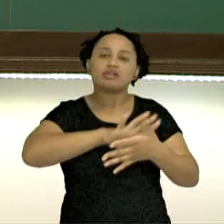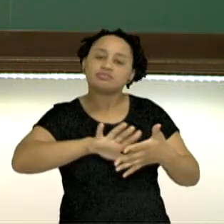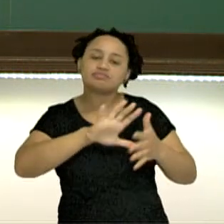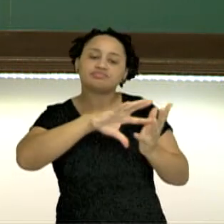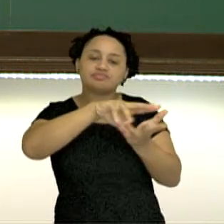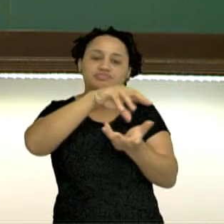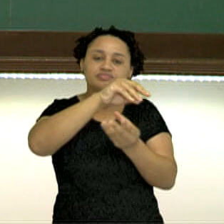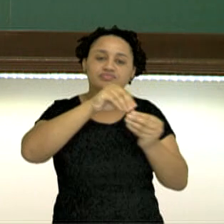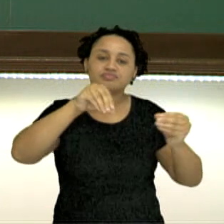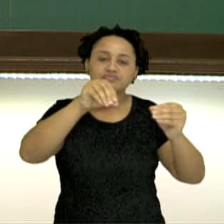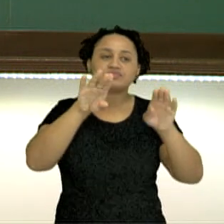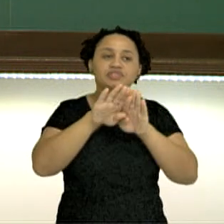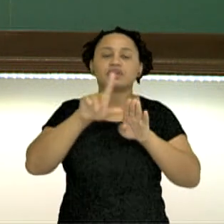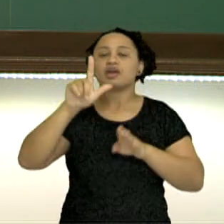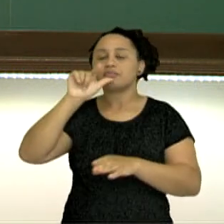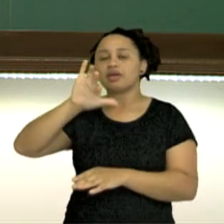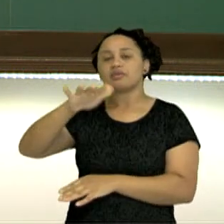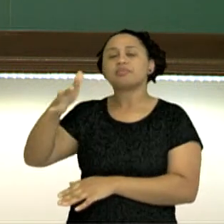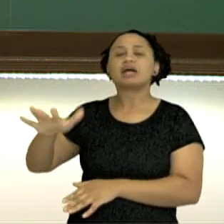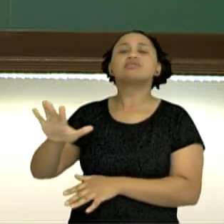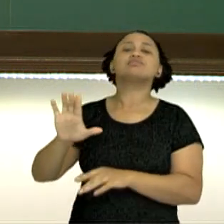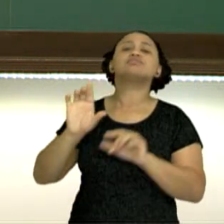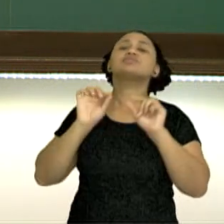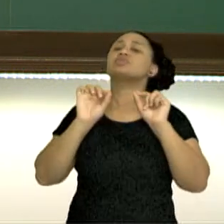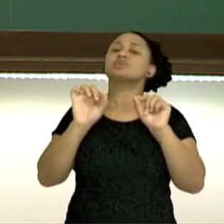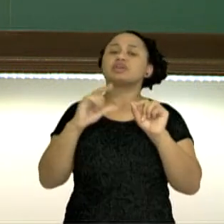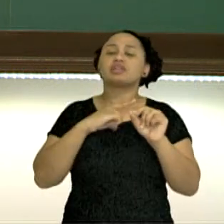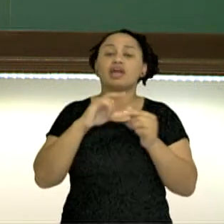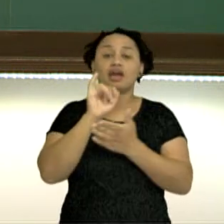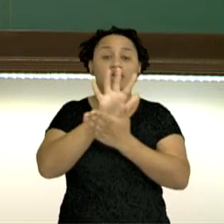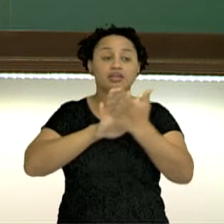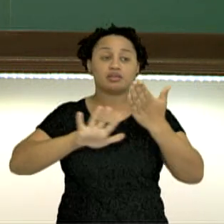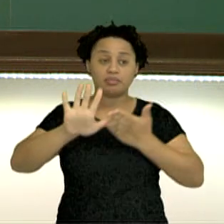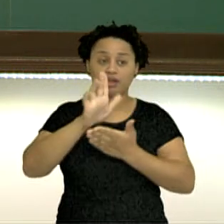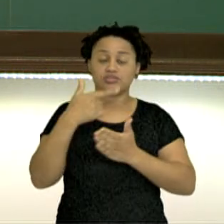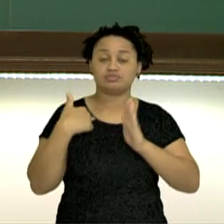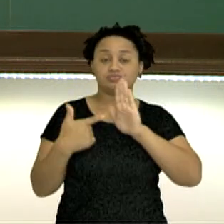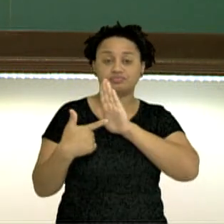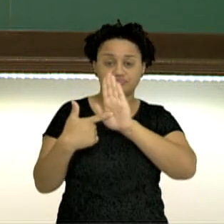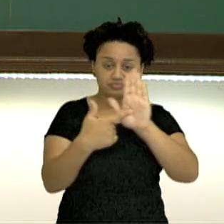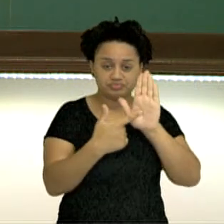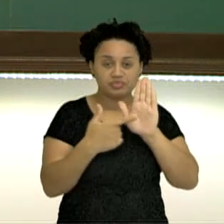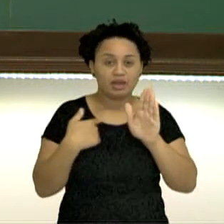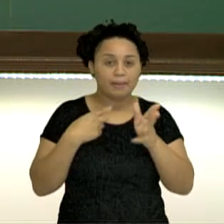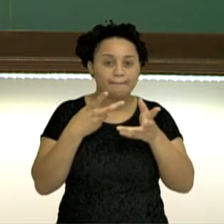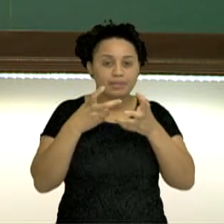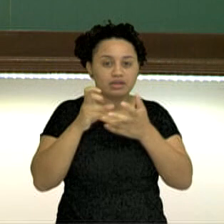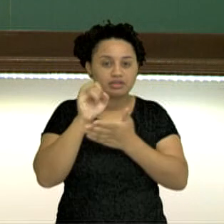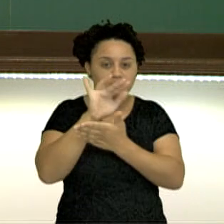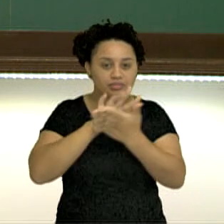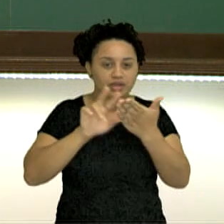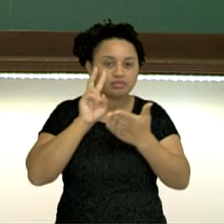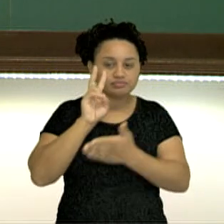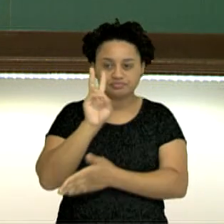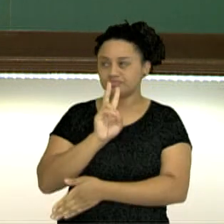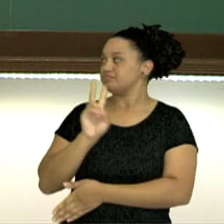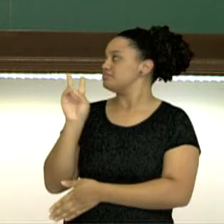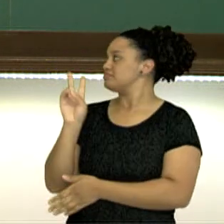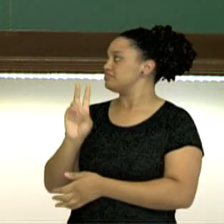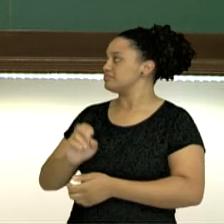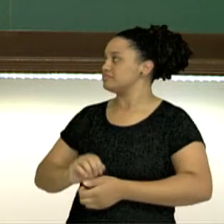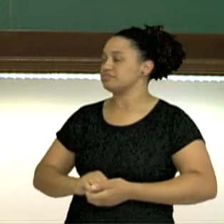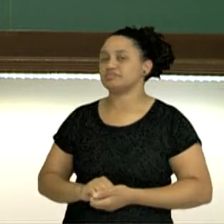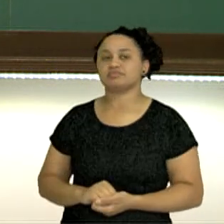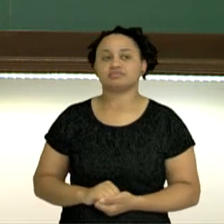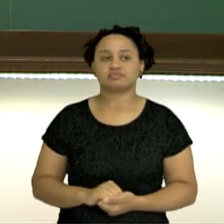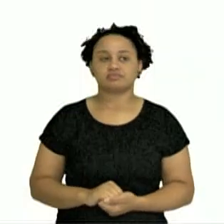falar de continentalidade, de maritimidade, tem essa imagem que está aparecendo aqui na tela. Em uma área de deserto e uma